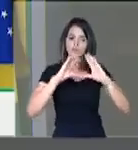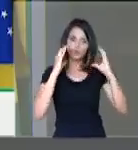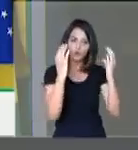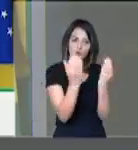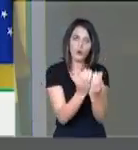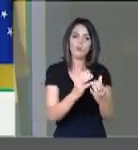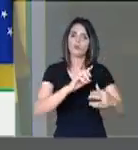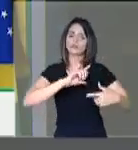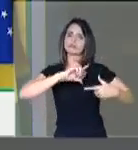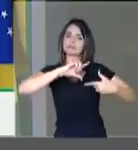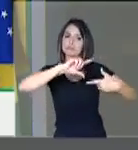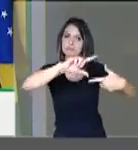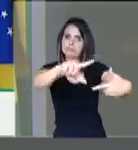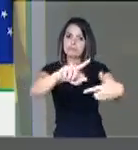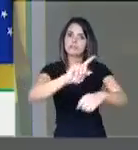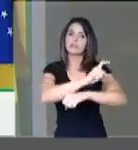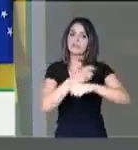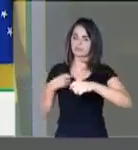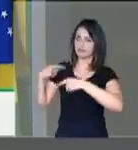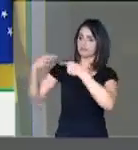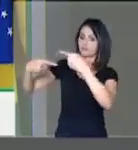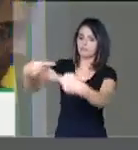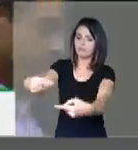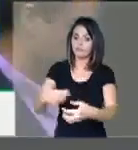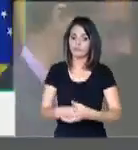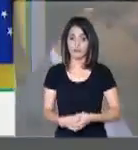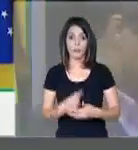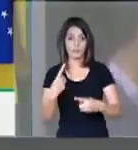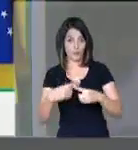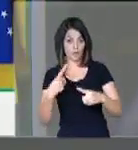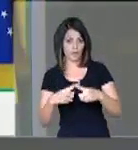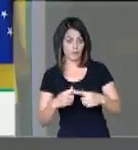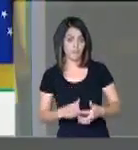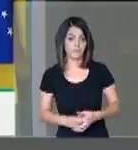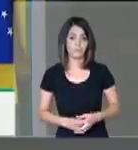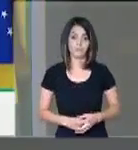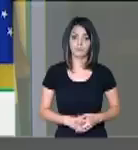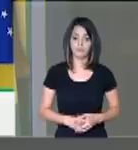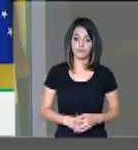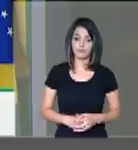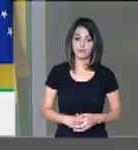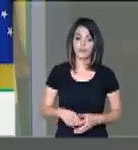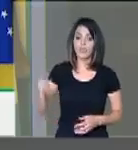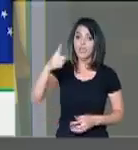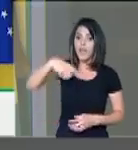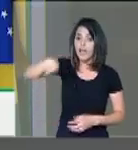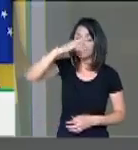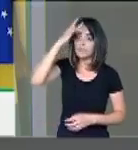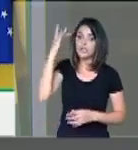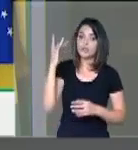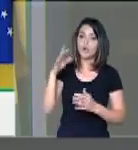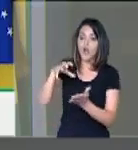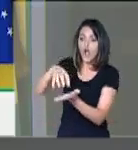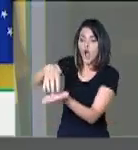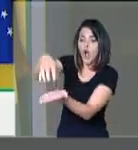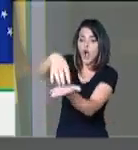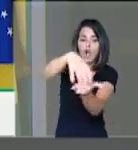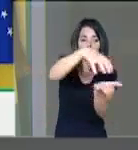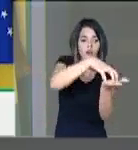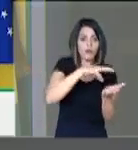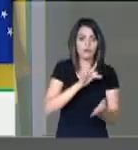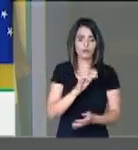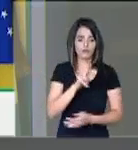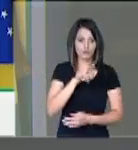tradicionais quando se restringe à escuta de órgãos como